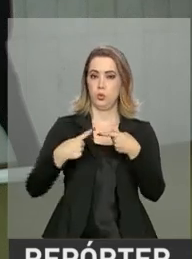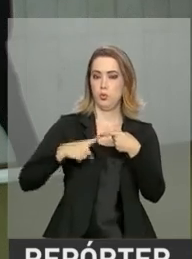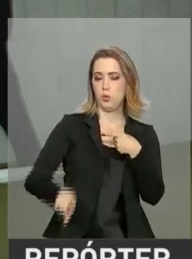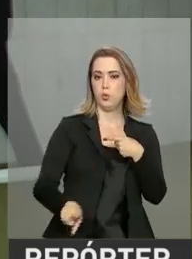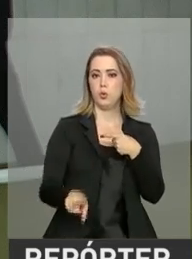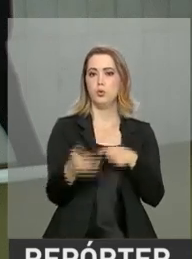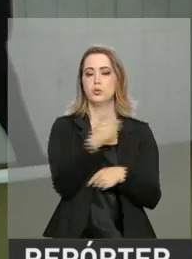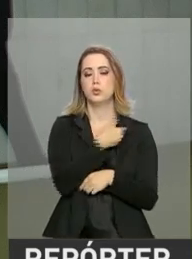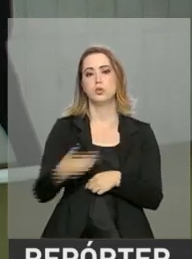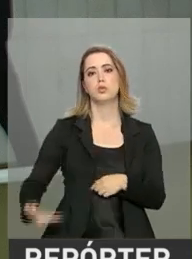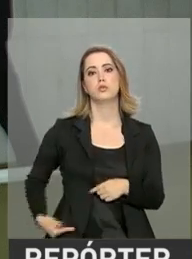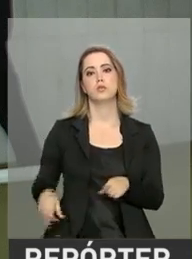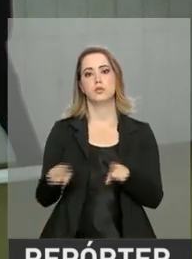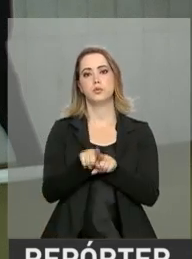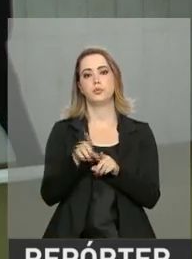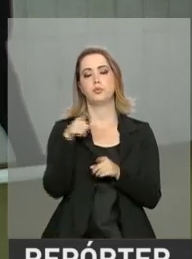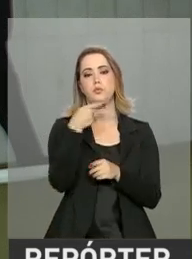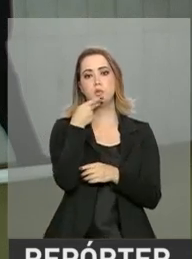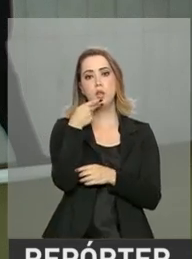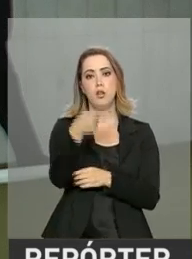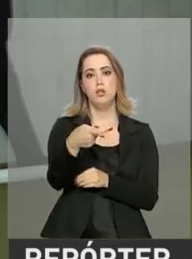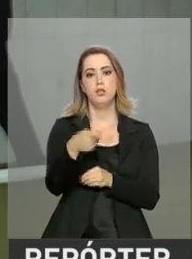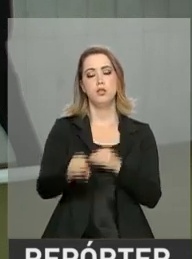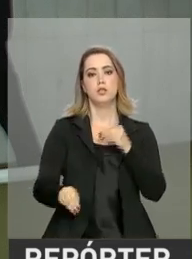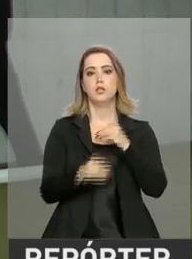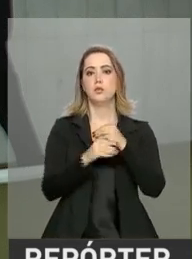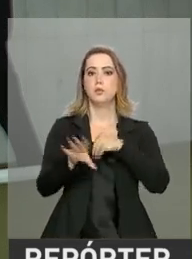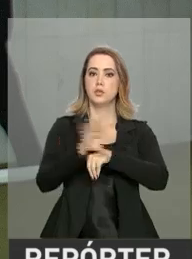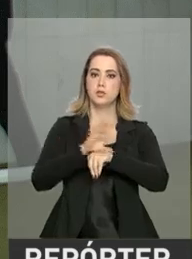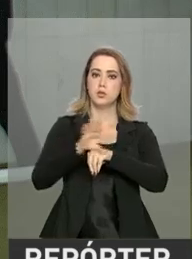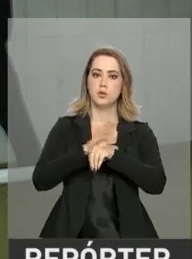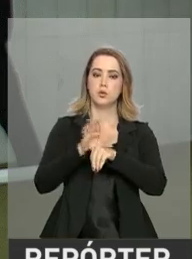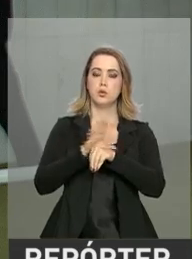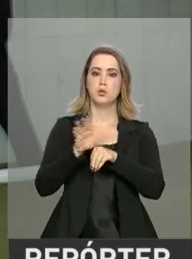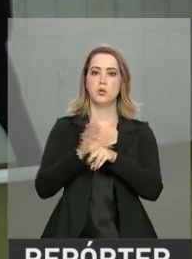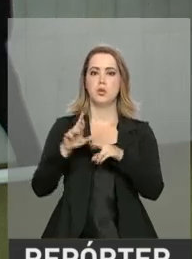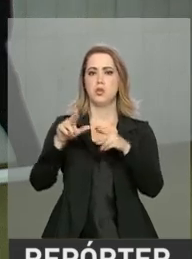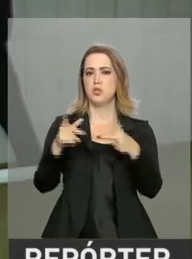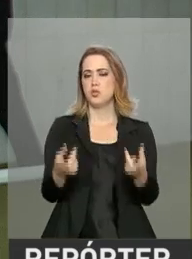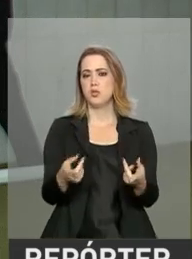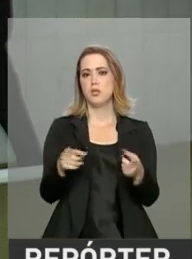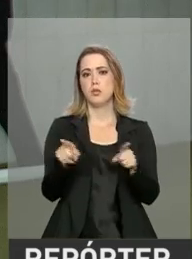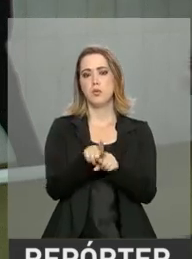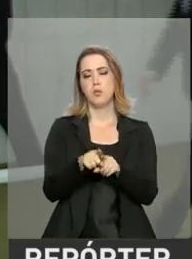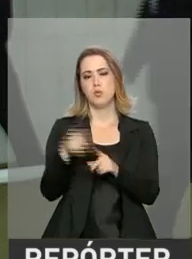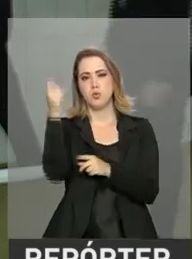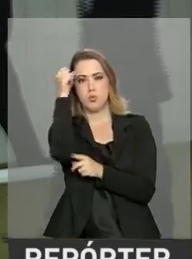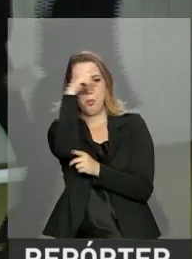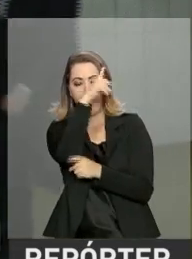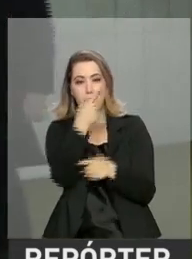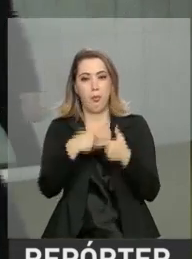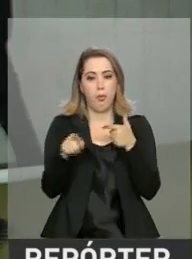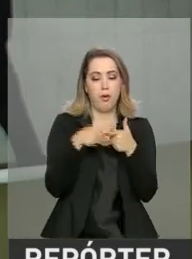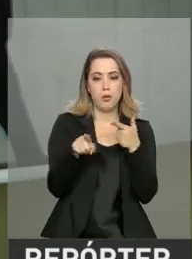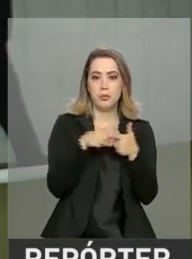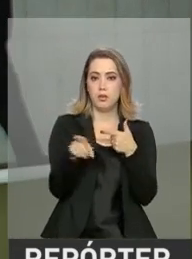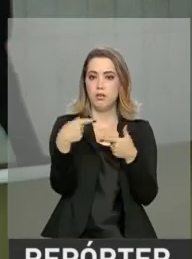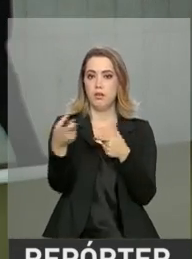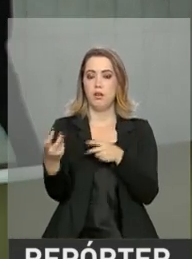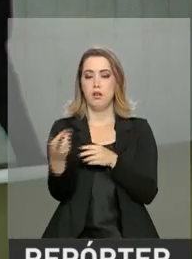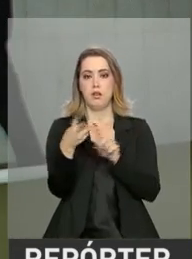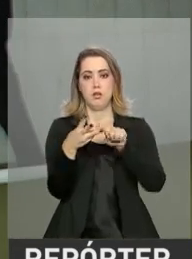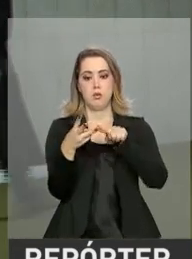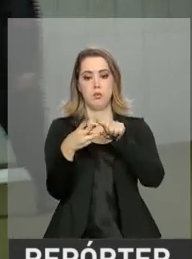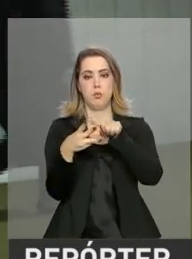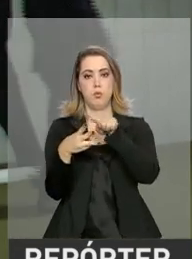emenda constitucional inviabiliza a separação e a independência entre os três poderes. Em sua resposta, o